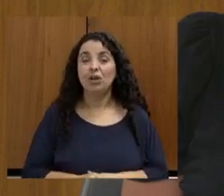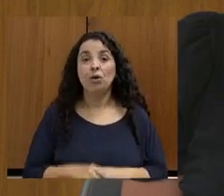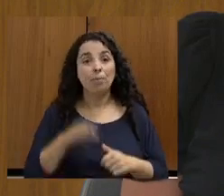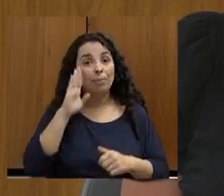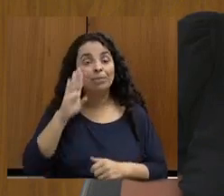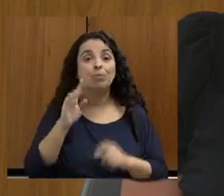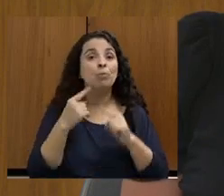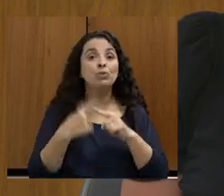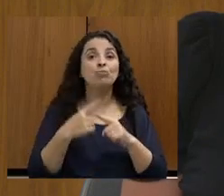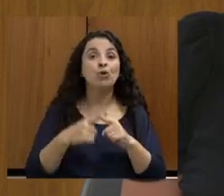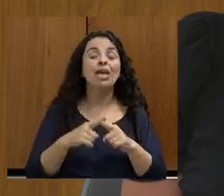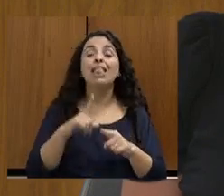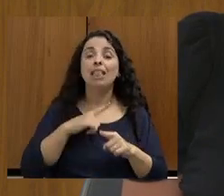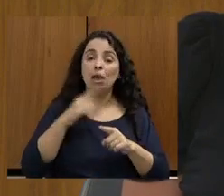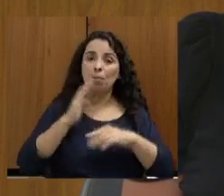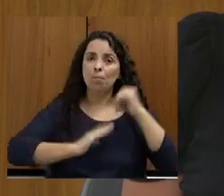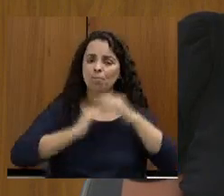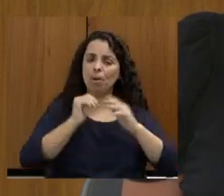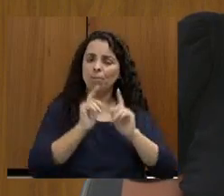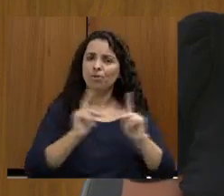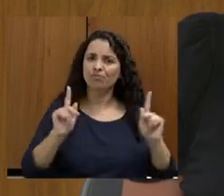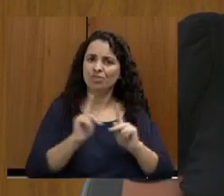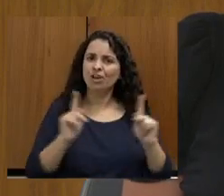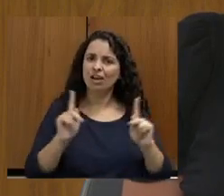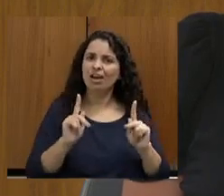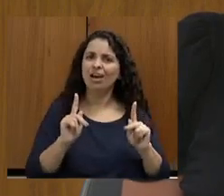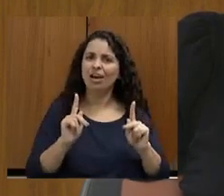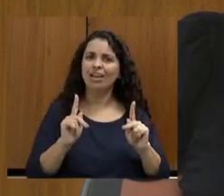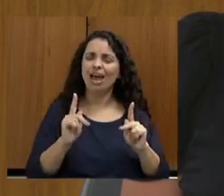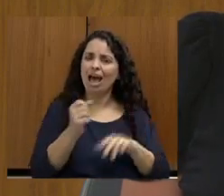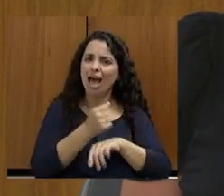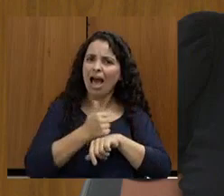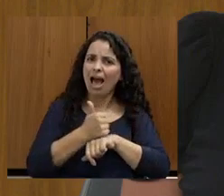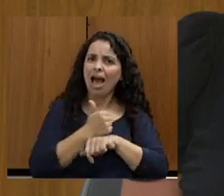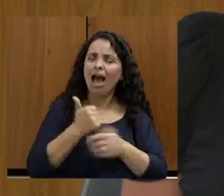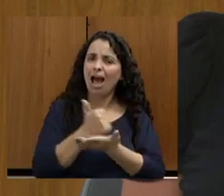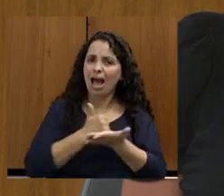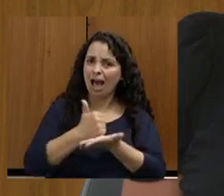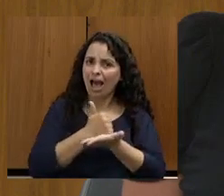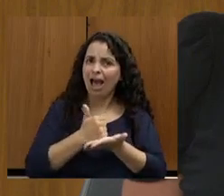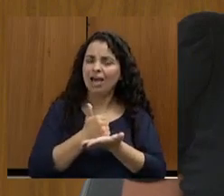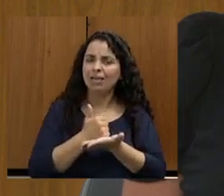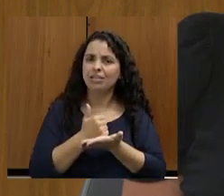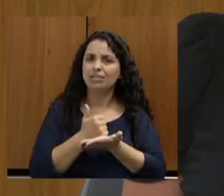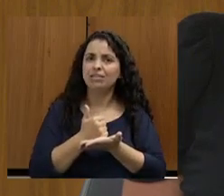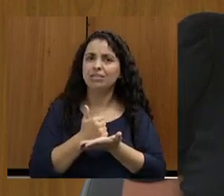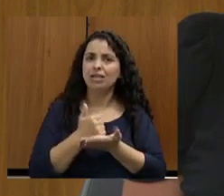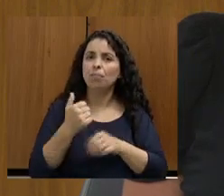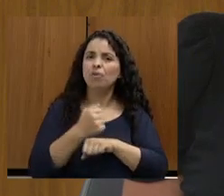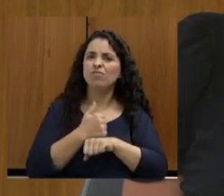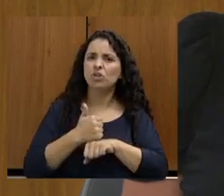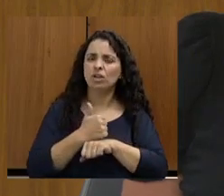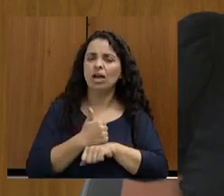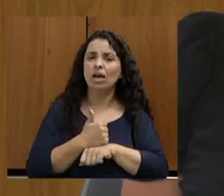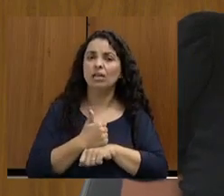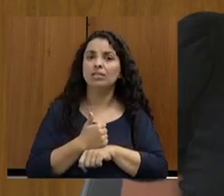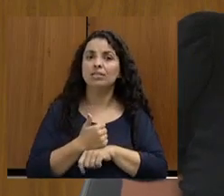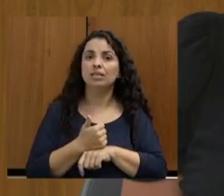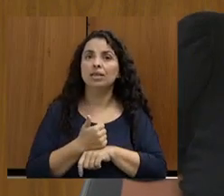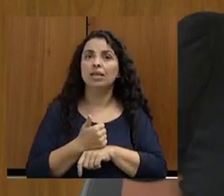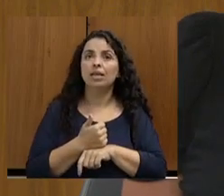por causa de quem? Dos profissionais, que também falham, que também, eventualmente, não chegam nas melhores soluções, mas,